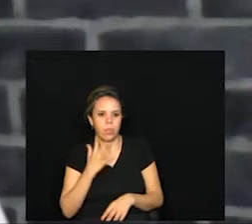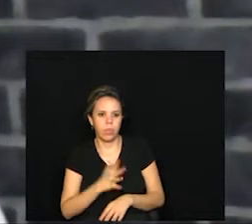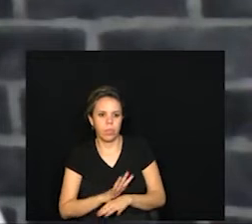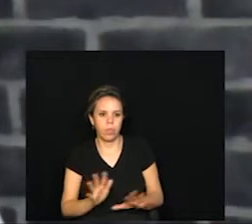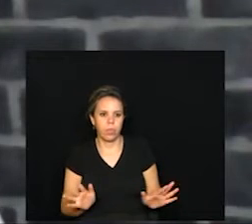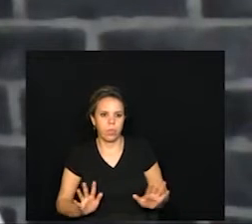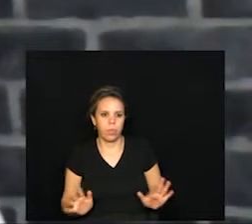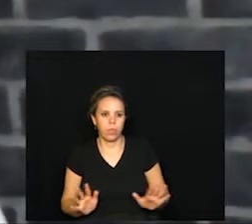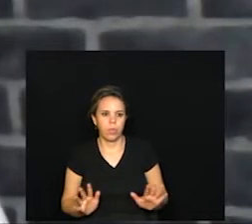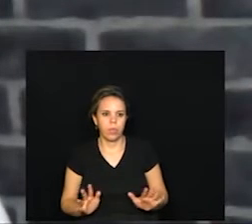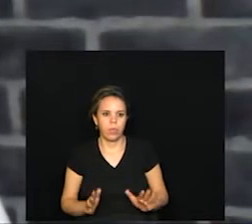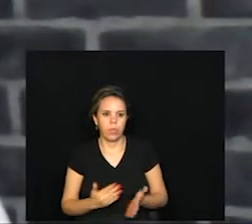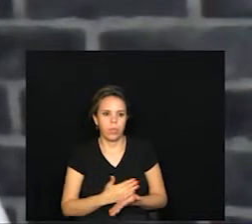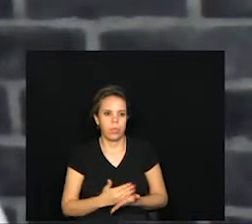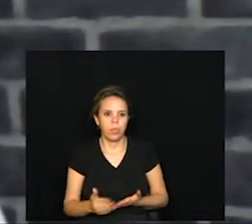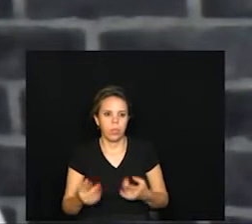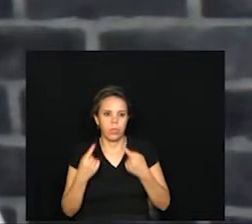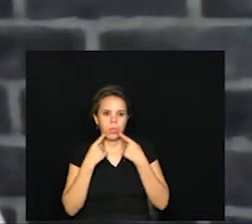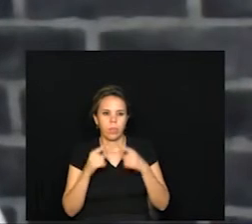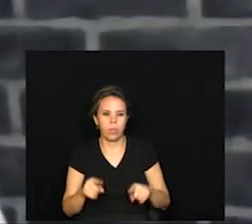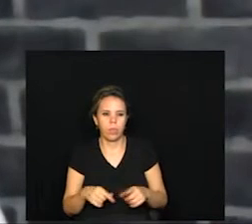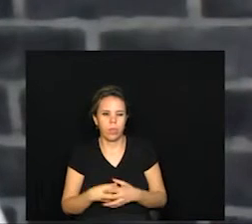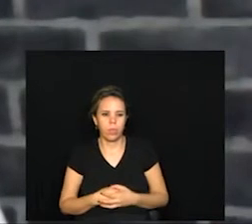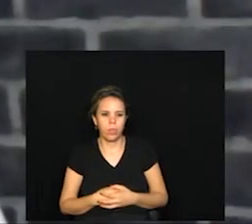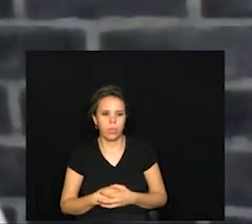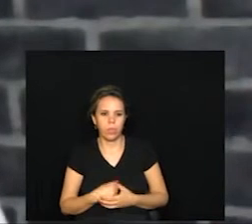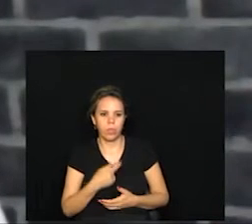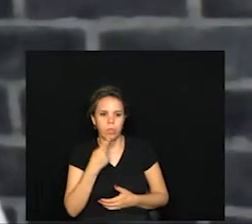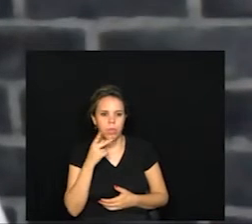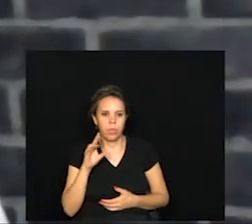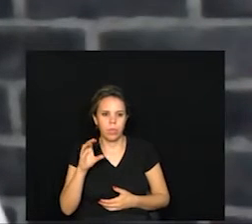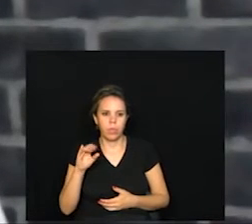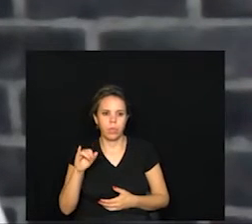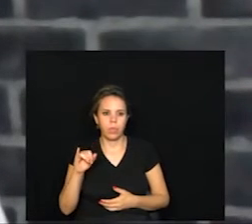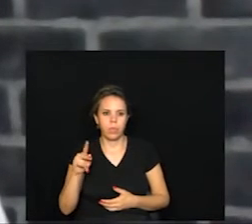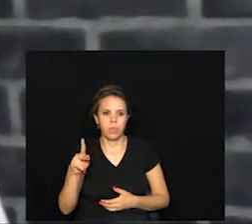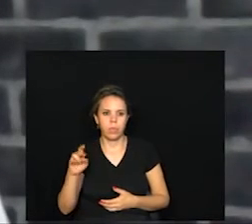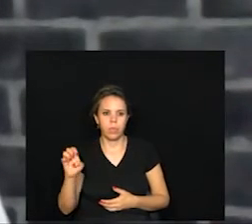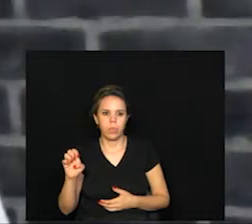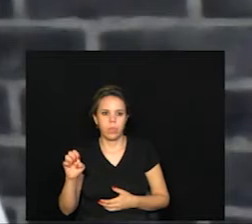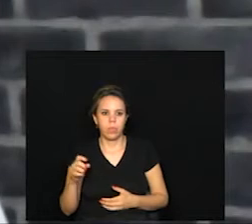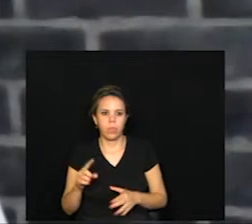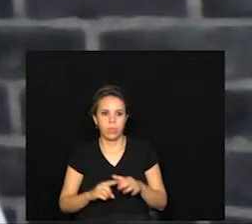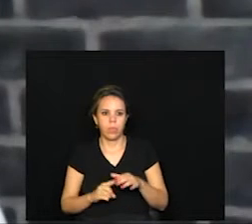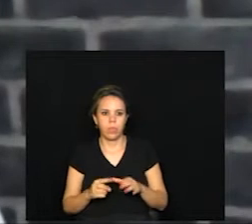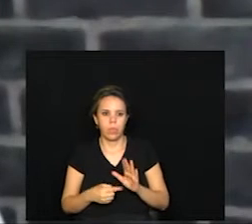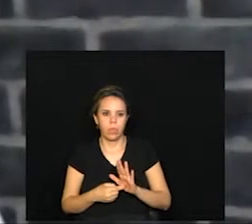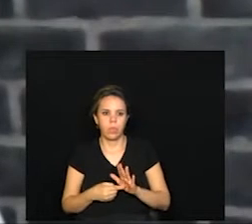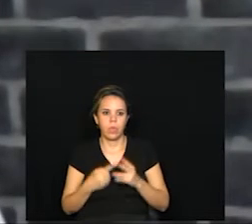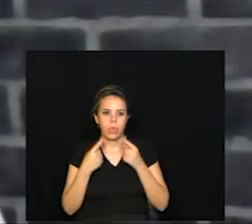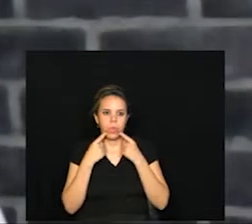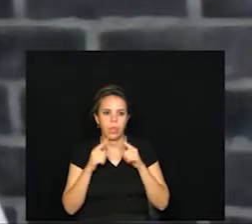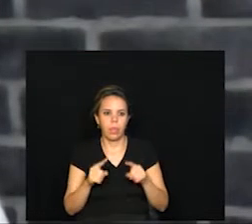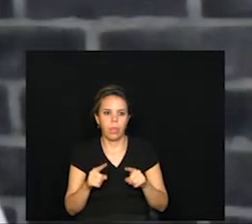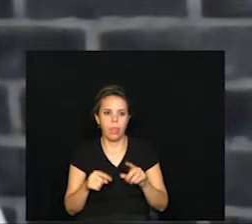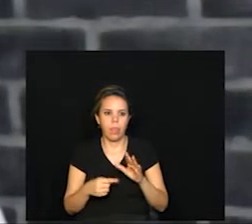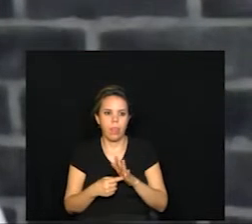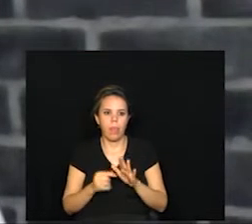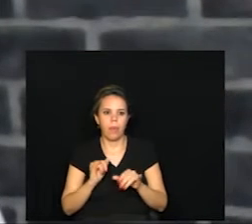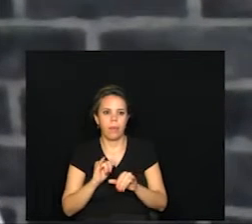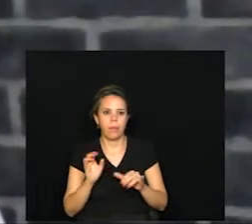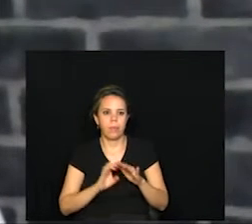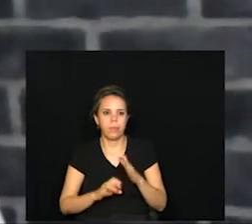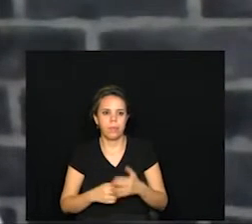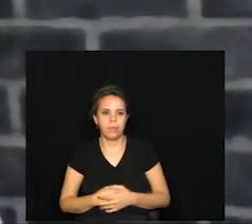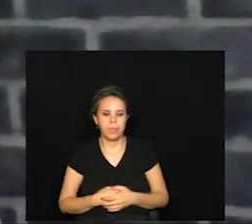resolve na fase inicial da reclamação, que a gente chama de CIP. Então, o consumidor ele apresenta essa reclamação, nós notificamos a